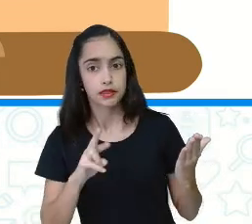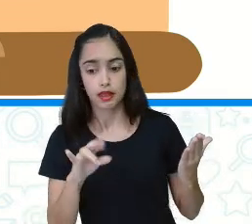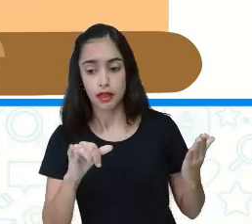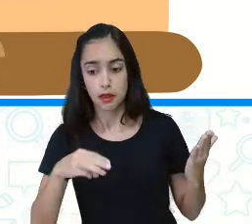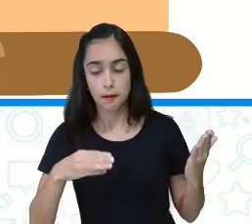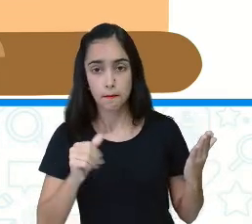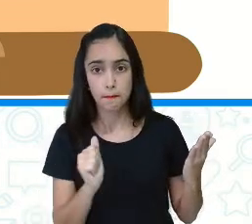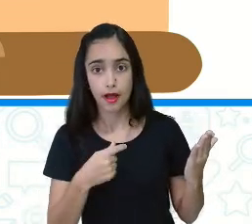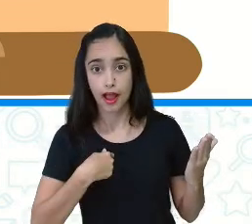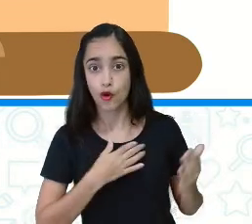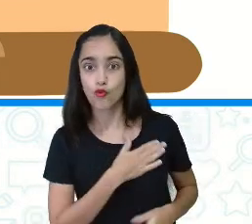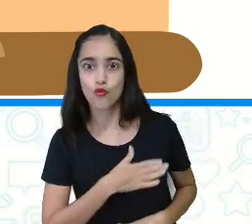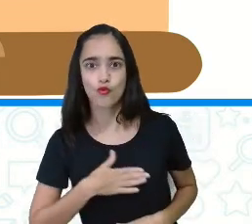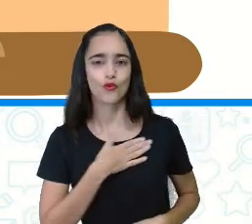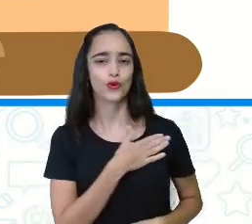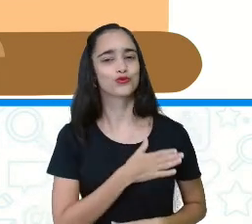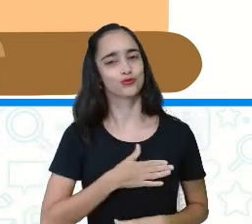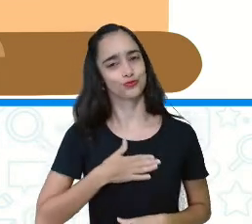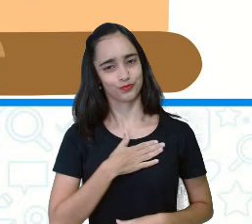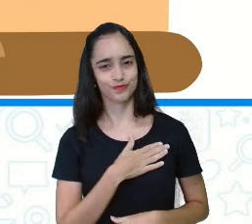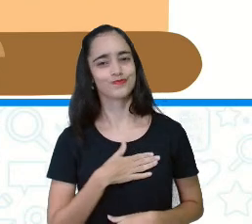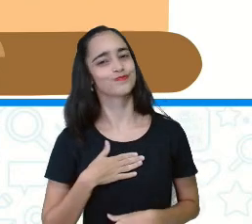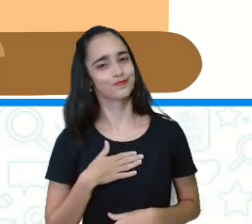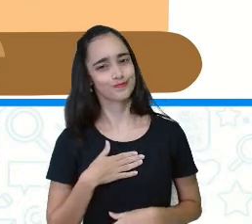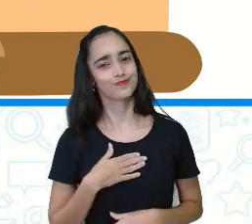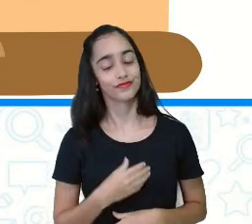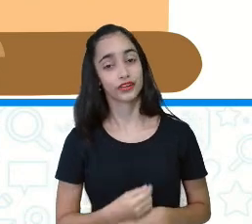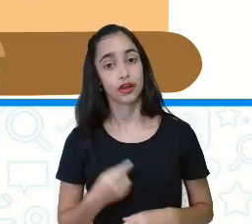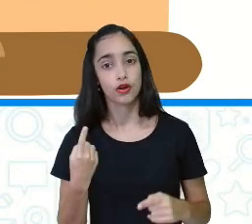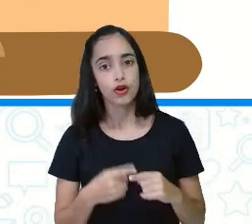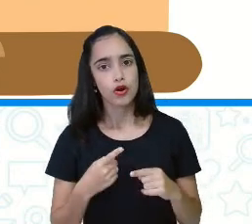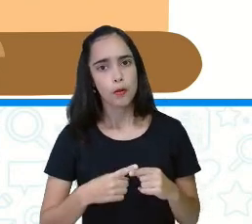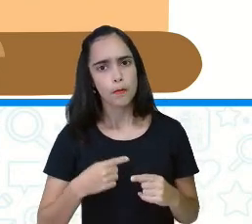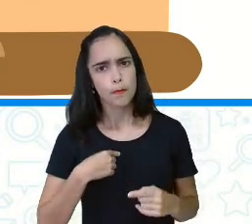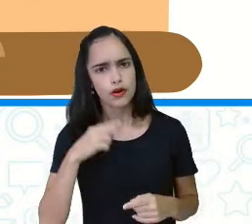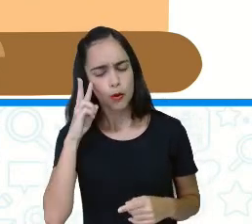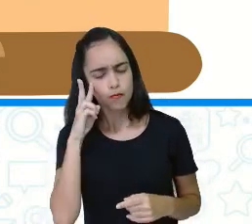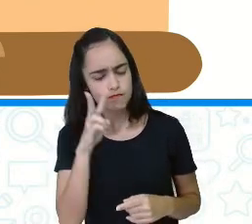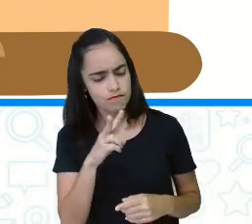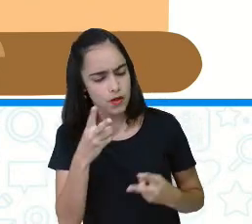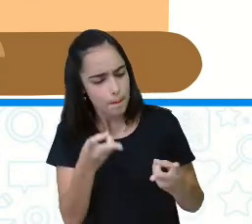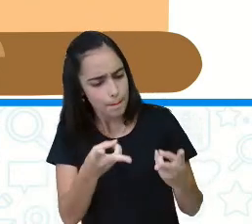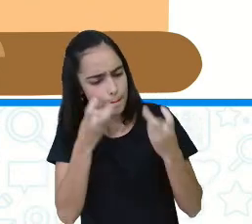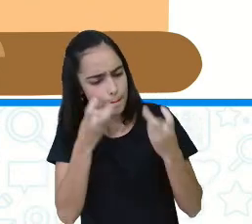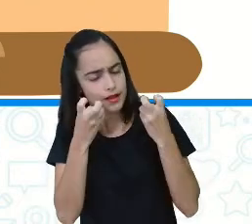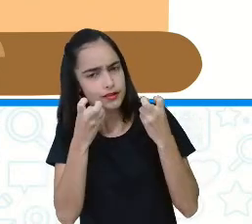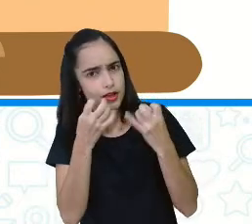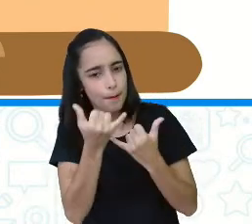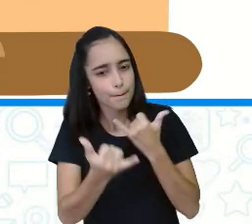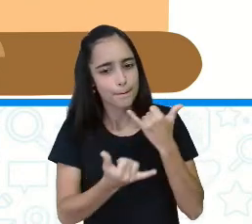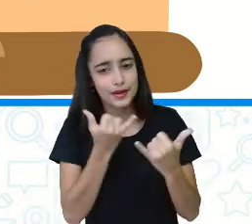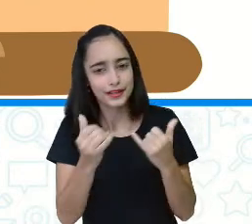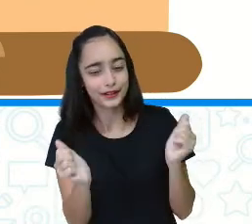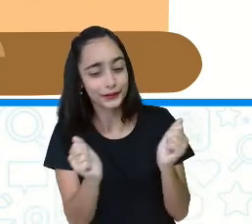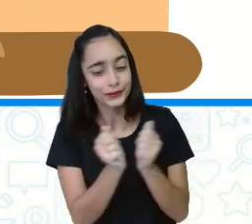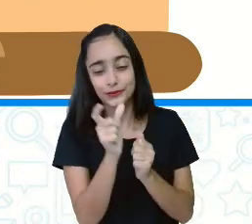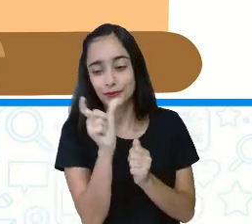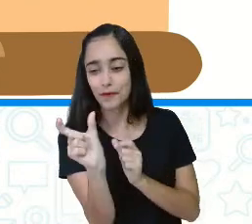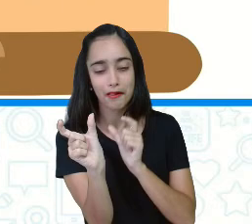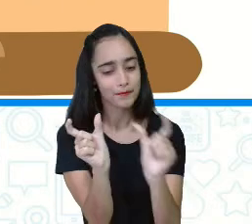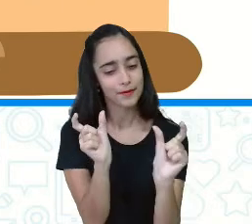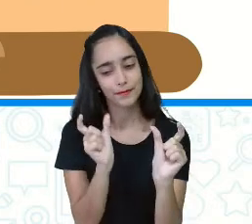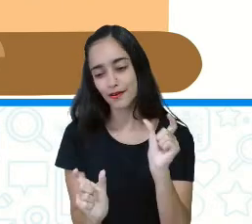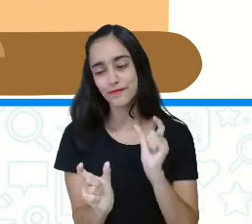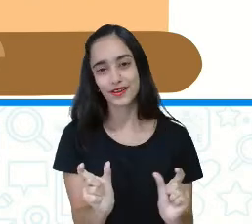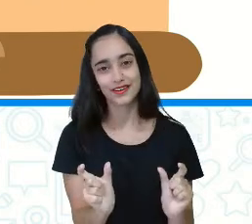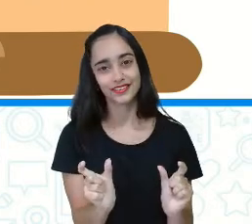particularmente gosto muito quando tem rima, porque eu vejo aquela brincadeira com as palavras, aquela